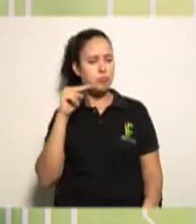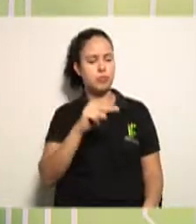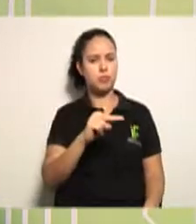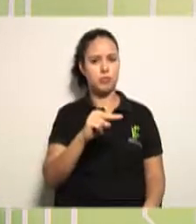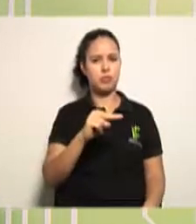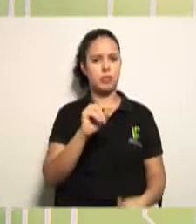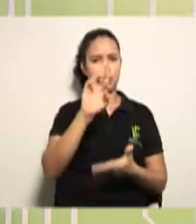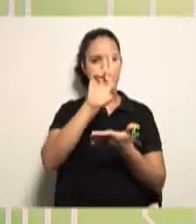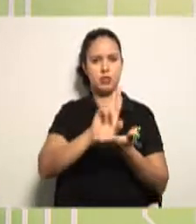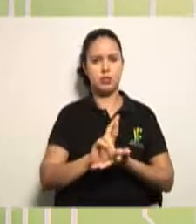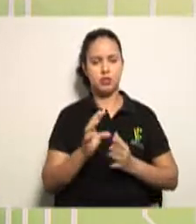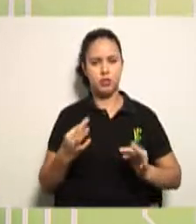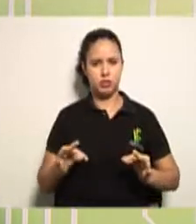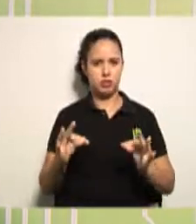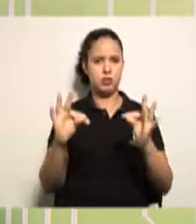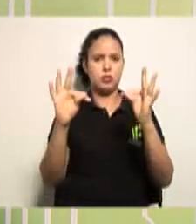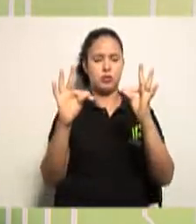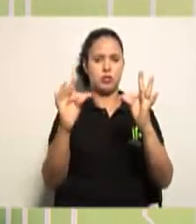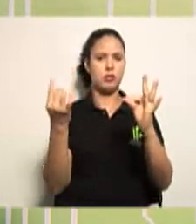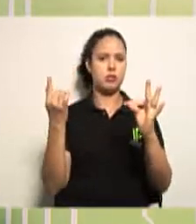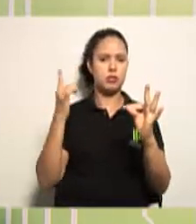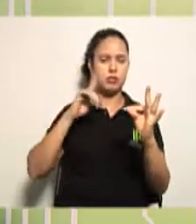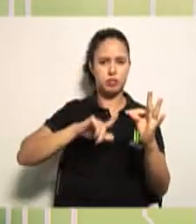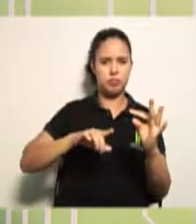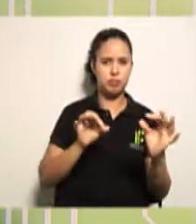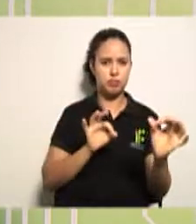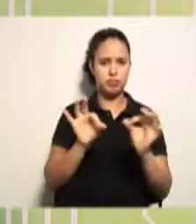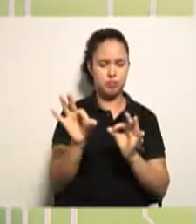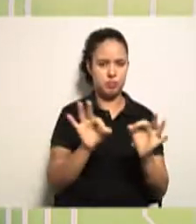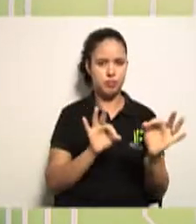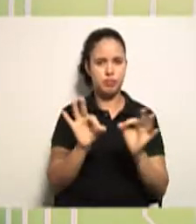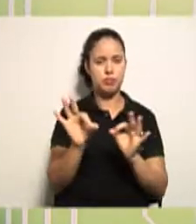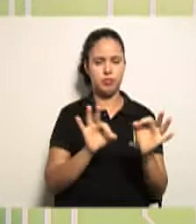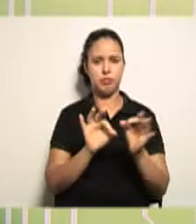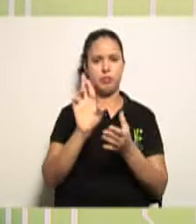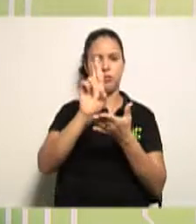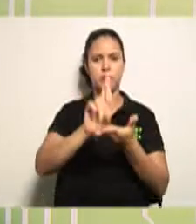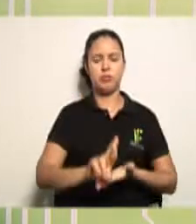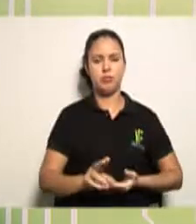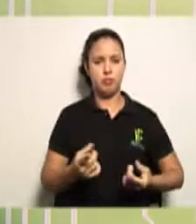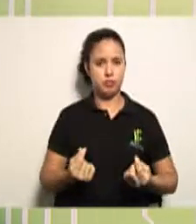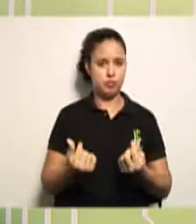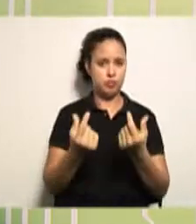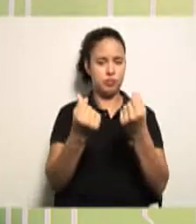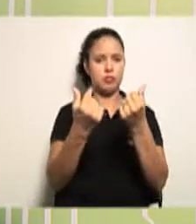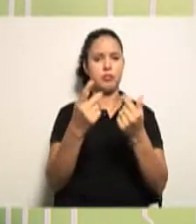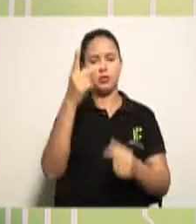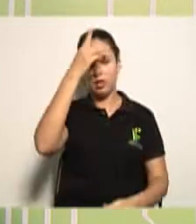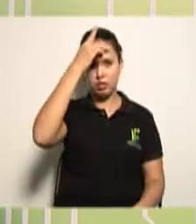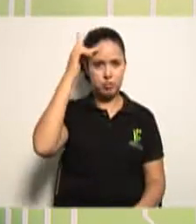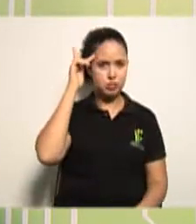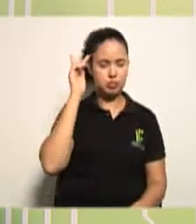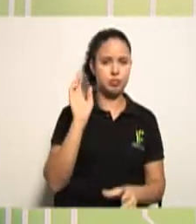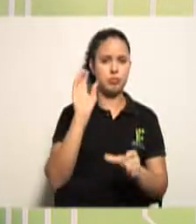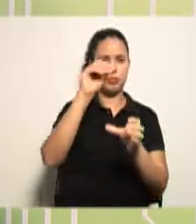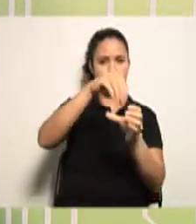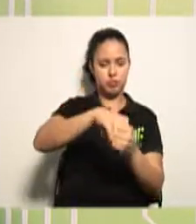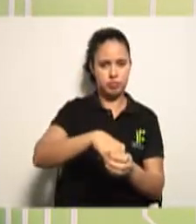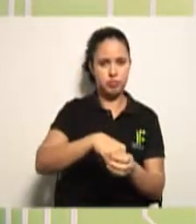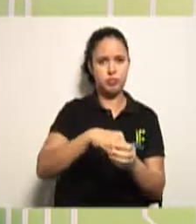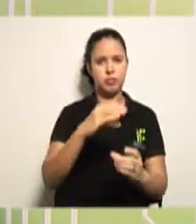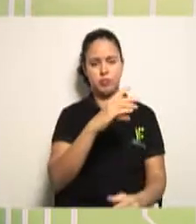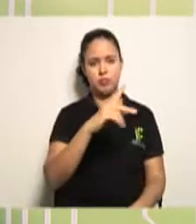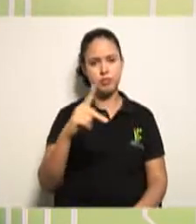tecnológicos, eu consigo organizar os meus recursos financeiros, eu consigo organizar as pessoas que fazem parte da minha